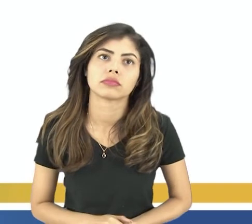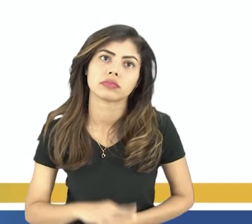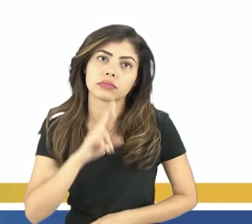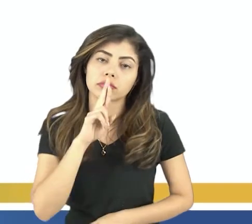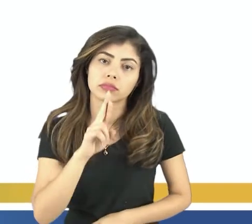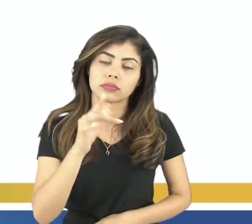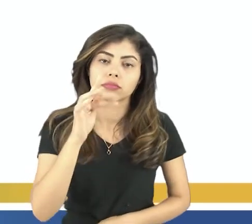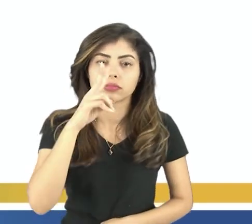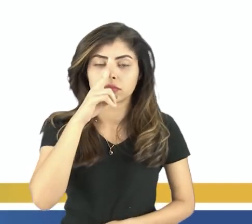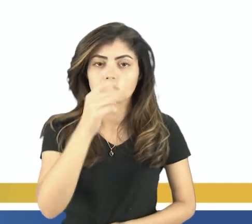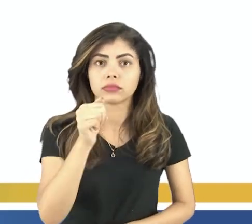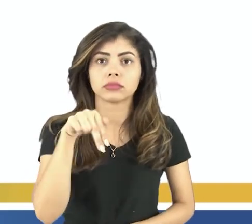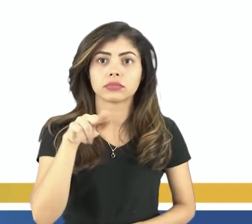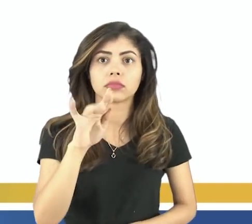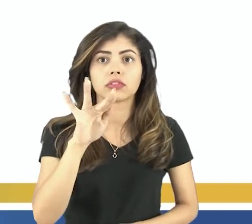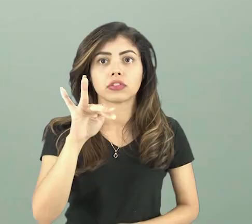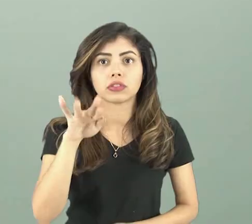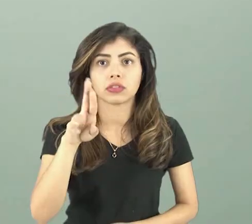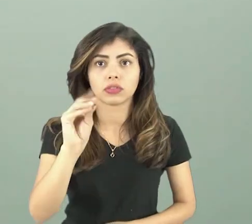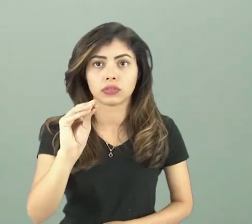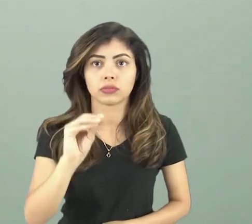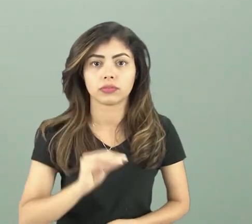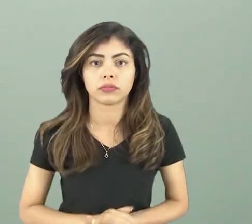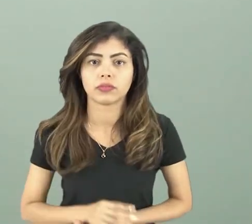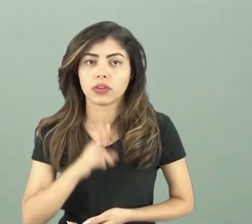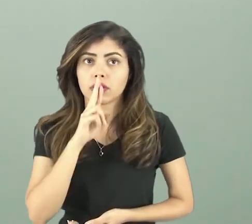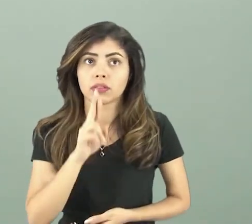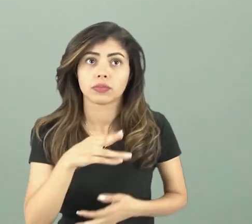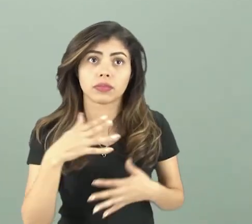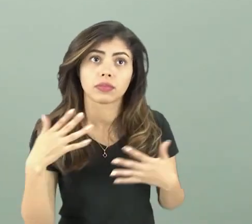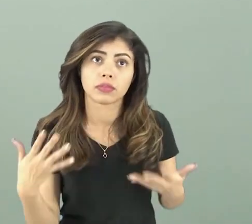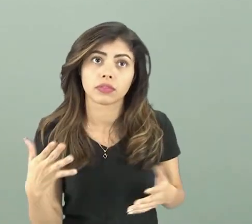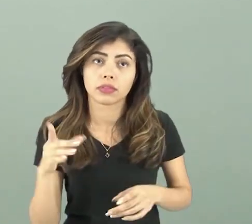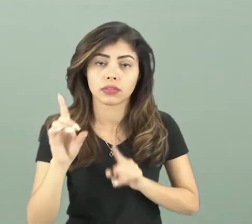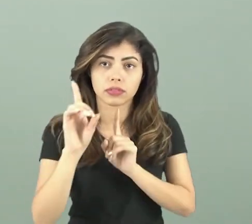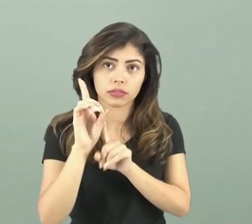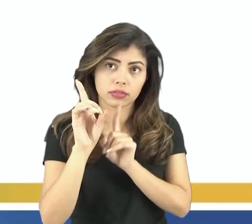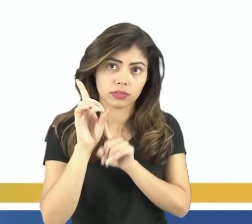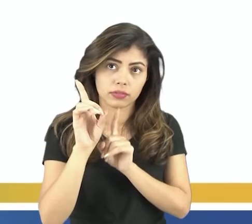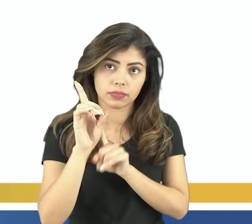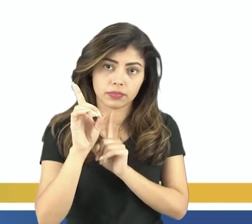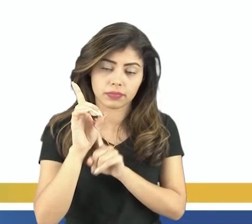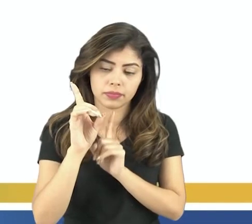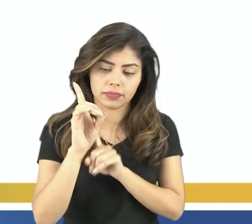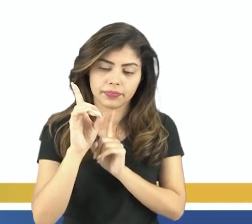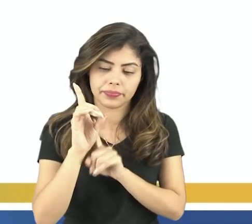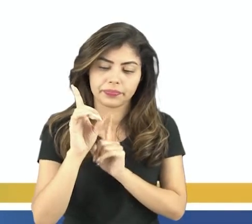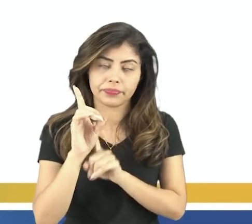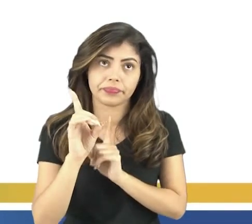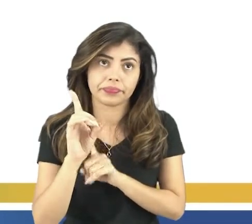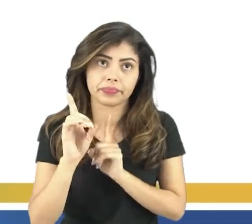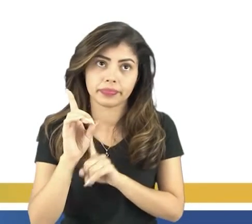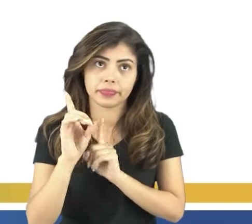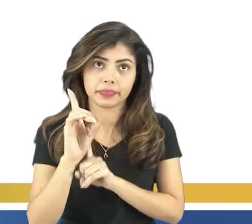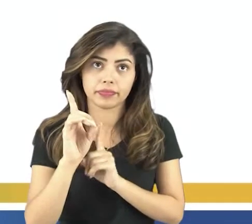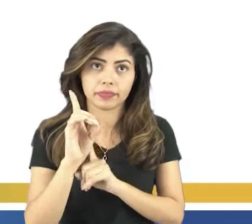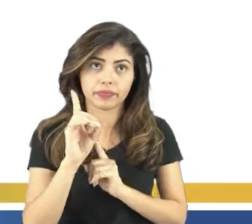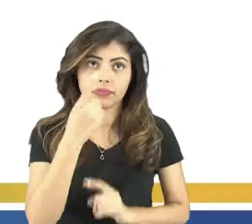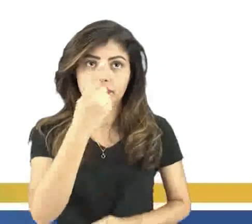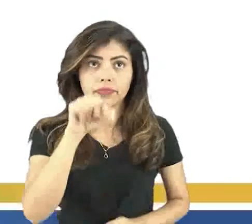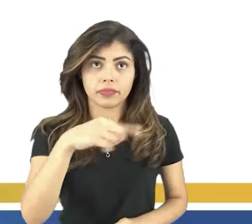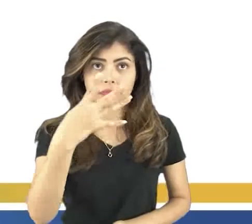calculamos força? Então a unidade é newtons. Qual que é a resposta na questão? Letra D. A força magnética é igual